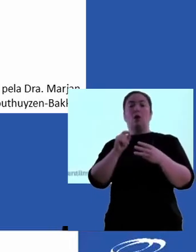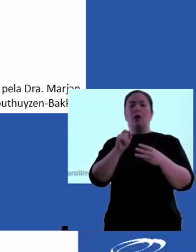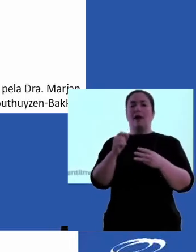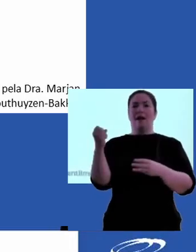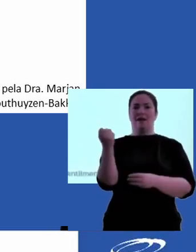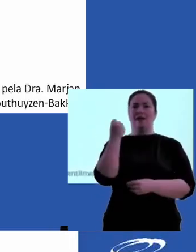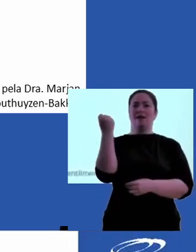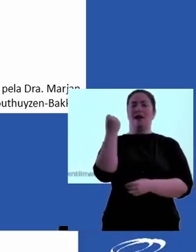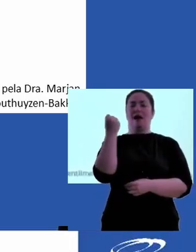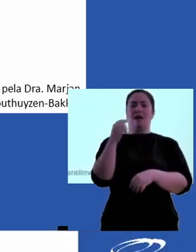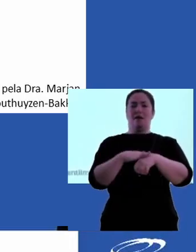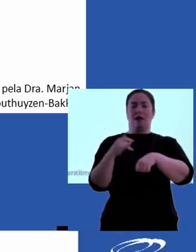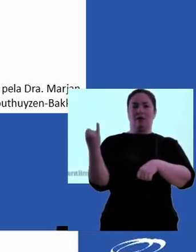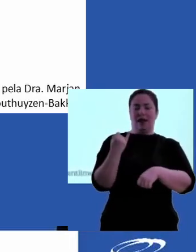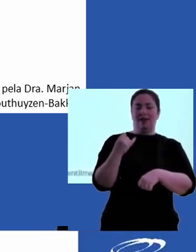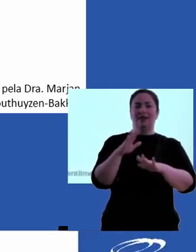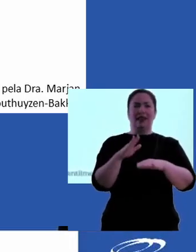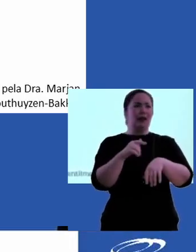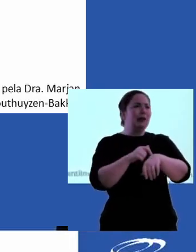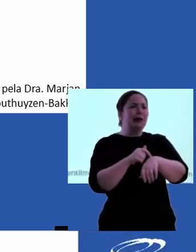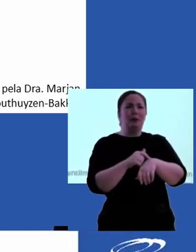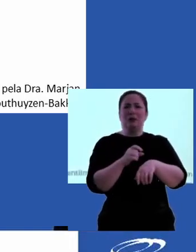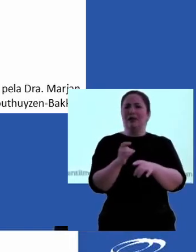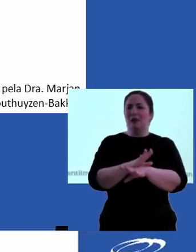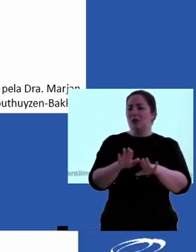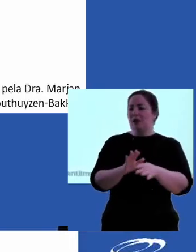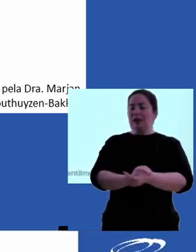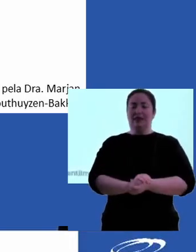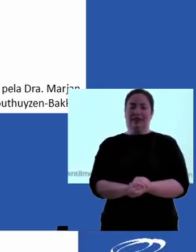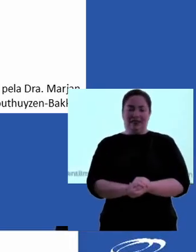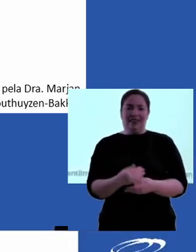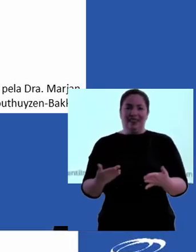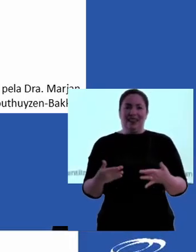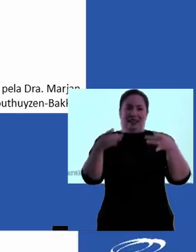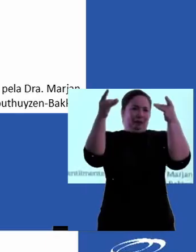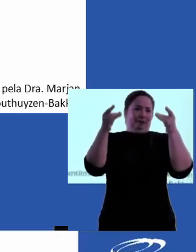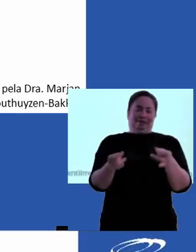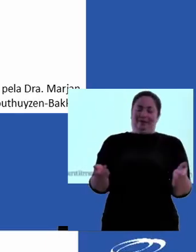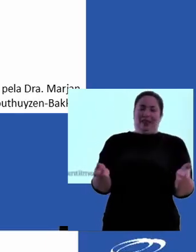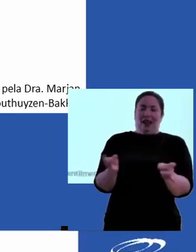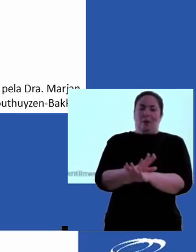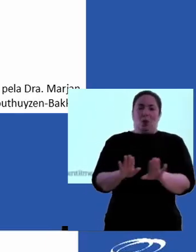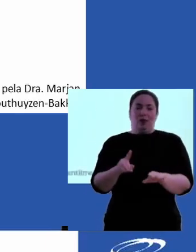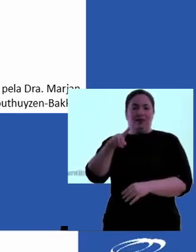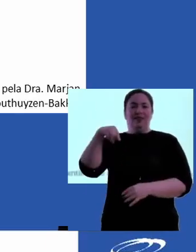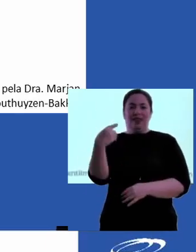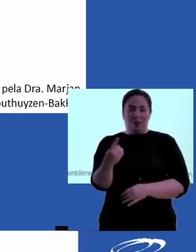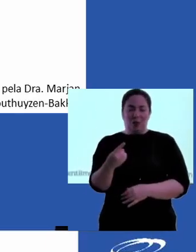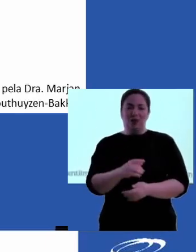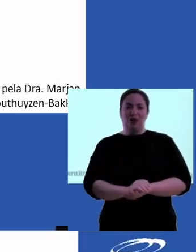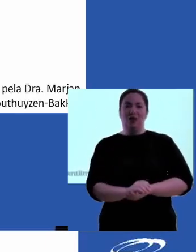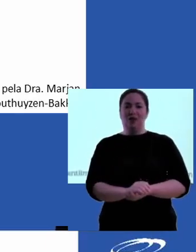eu acho que eu devo já ter passado um pouquinho do meu tempo, então eu não vou ter tempo de entrar em detalhes nesse fluxo, a gente pode discutir isso melhor